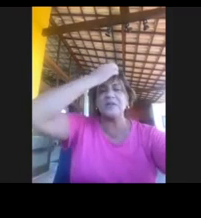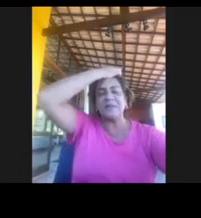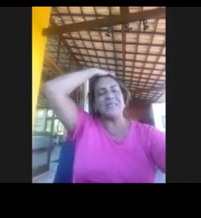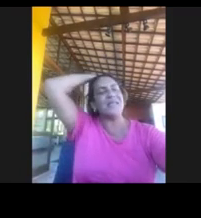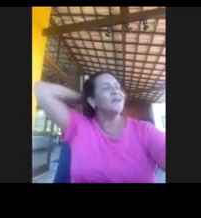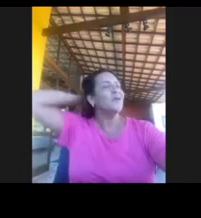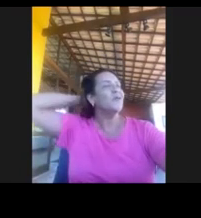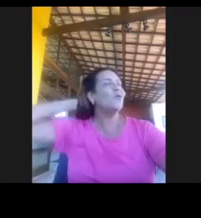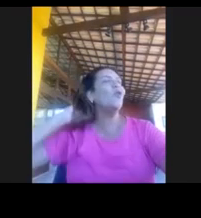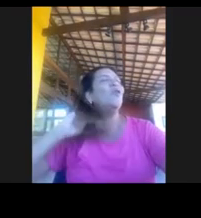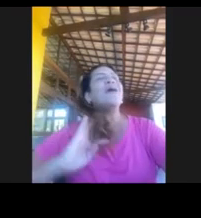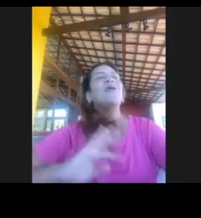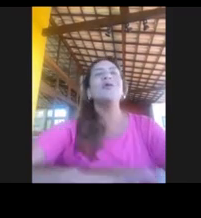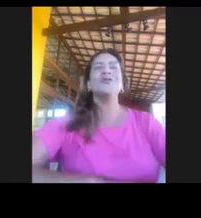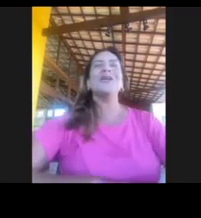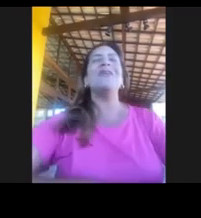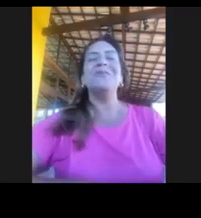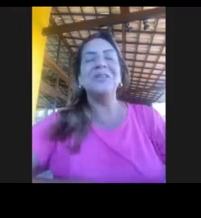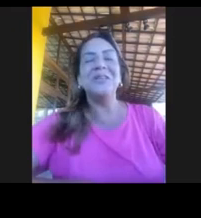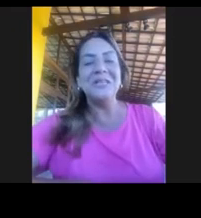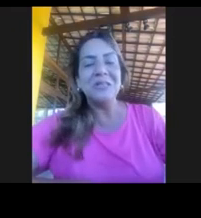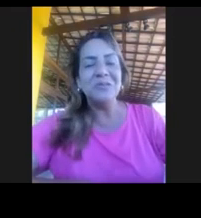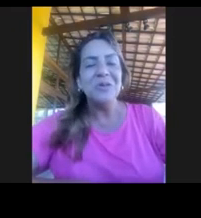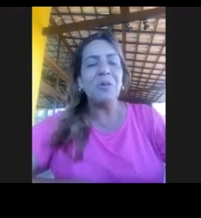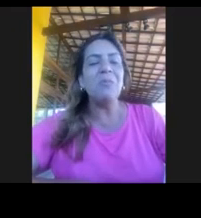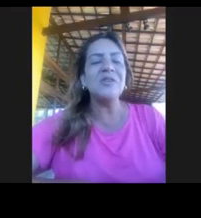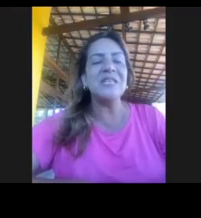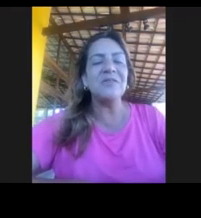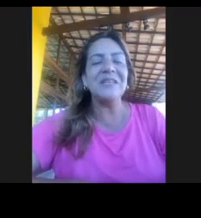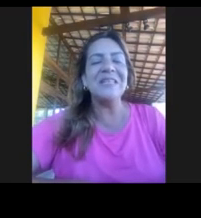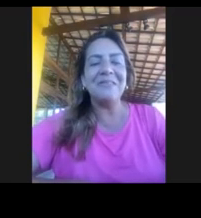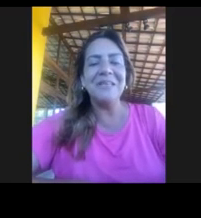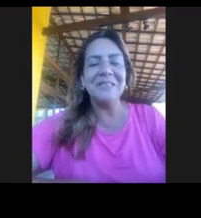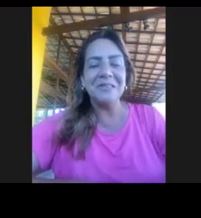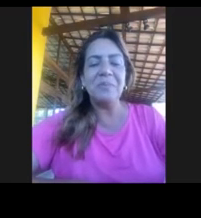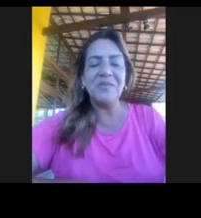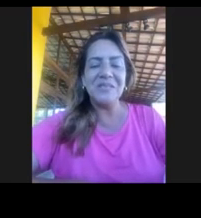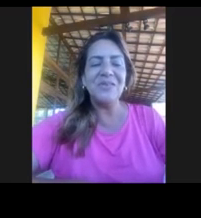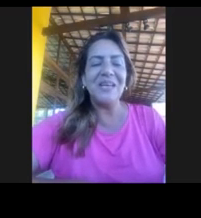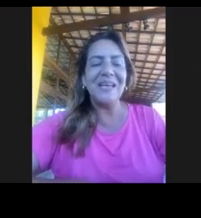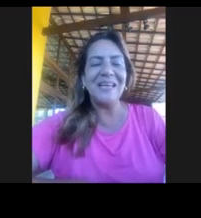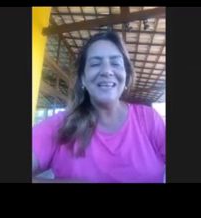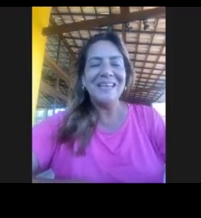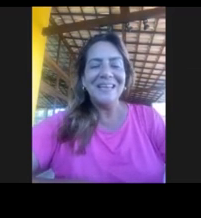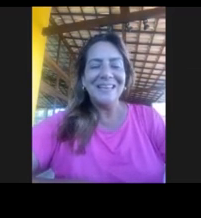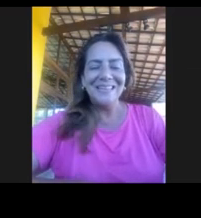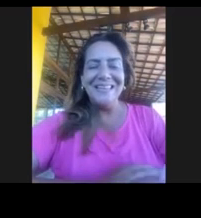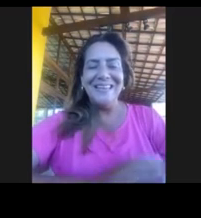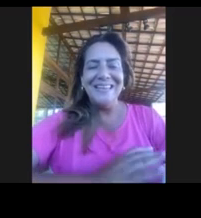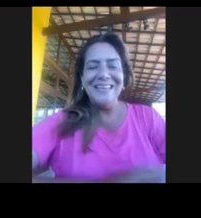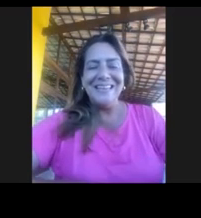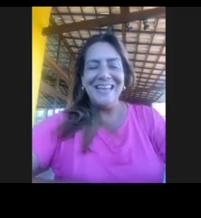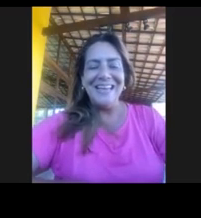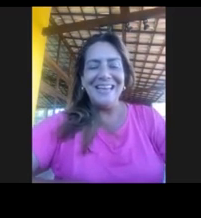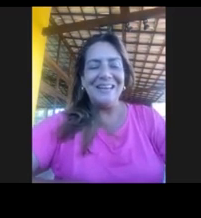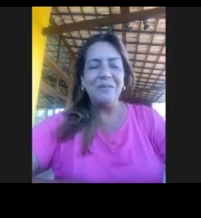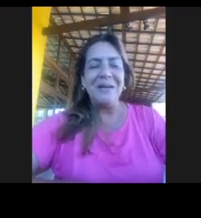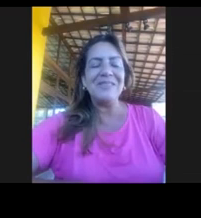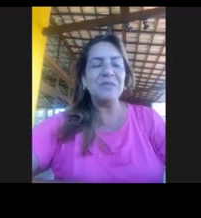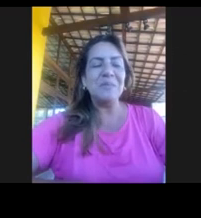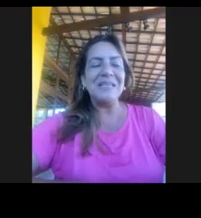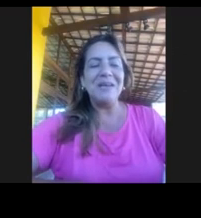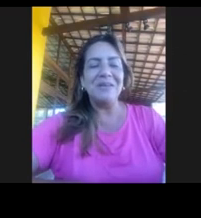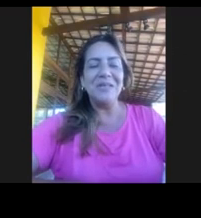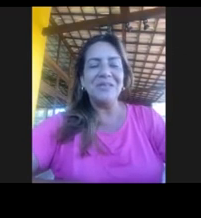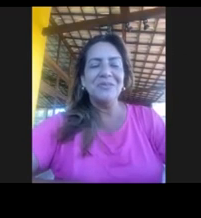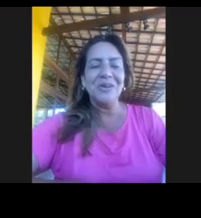pessoas aparecerem com um acordo já logo no início, como vocês vão lidar com isso? Deu para vocês verem aí, né? Como é que